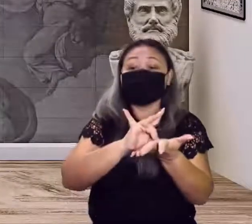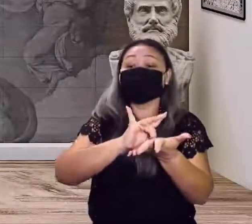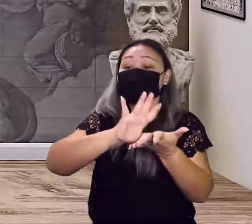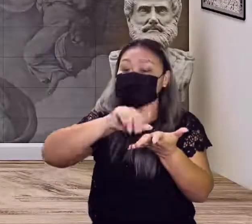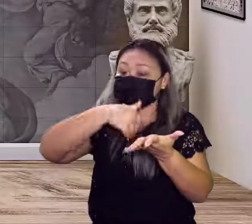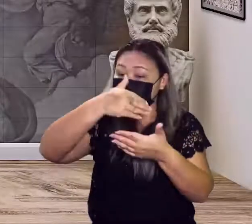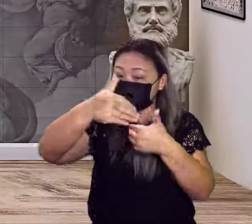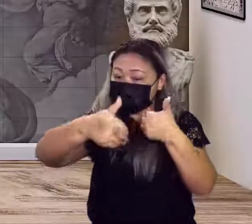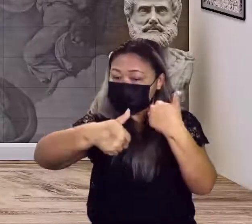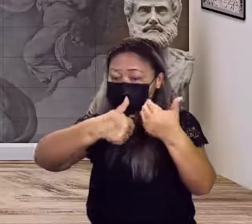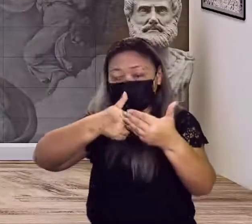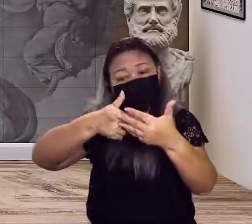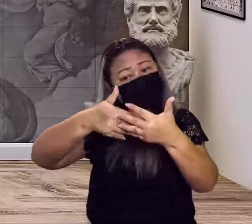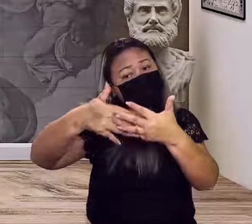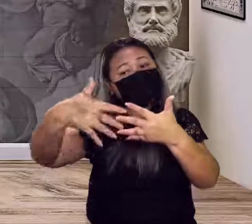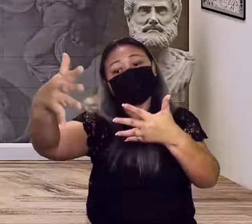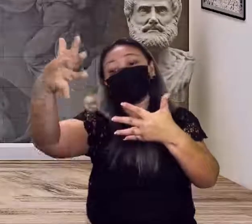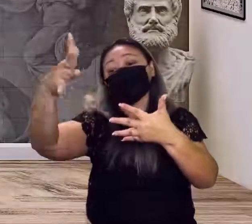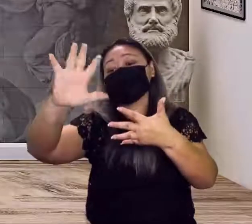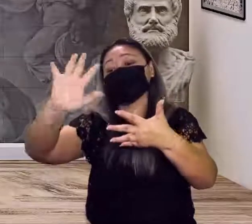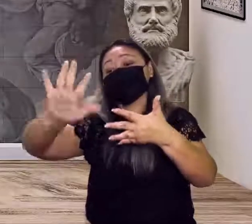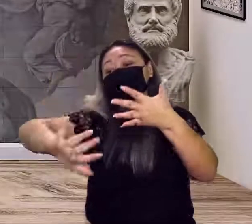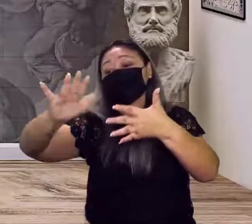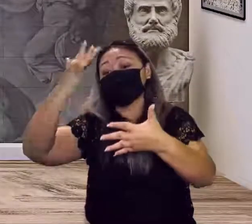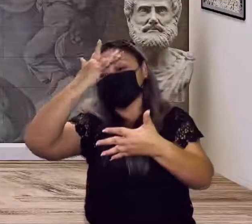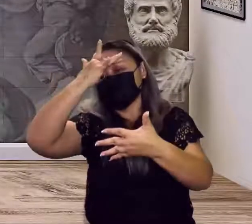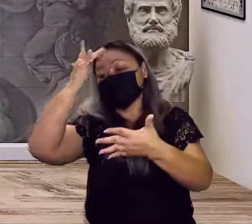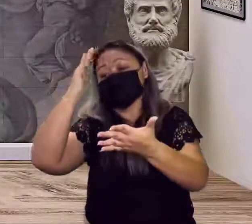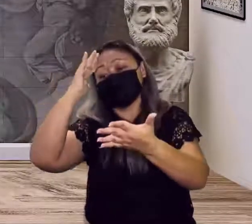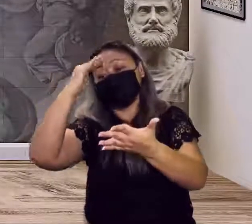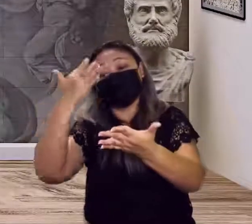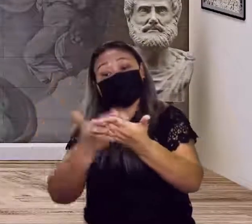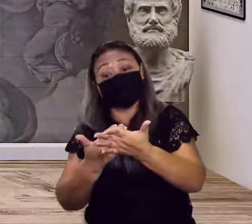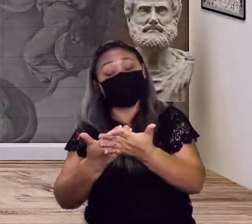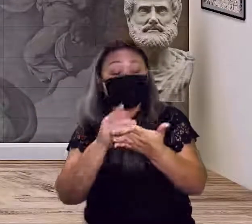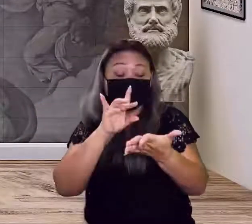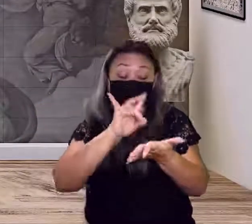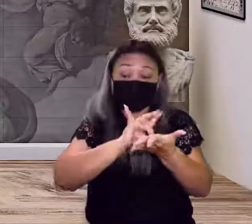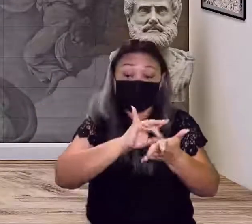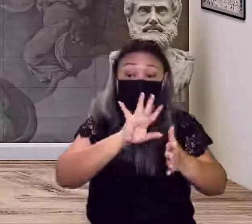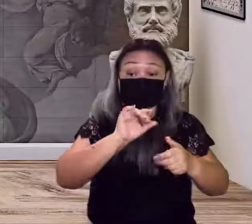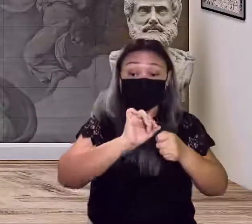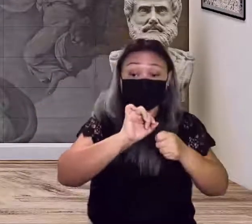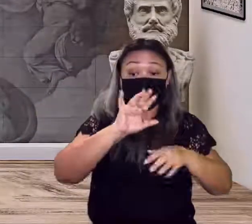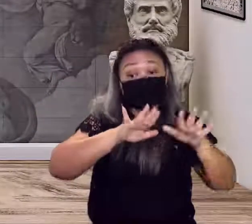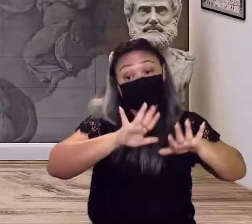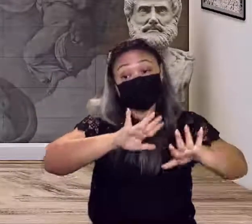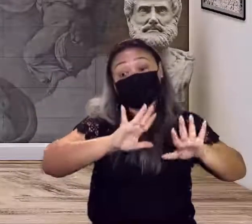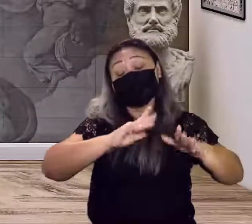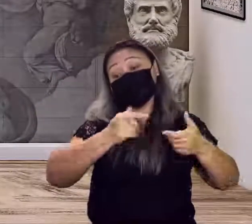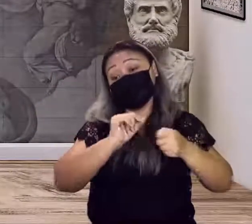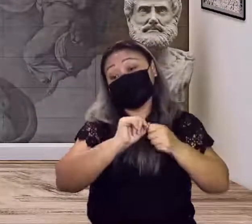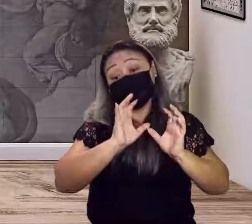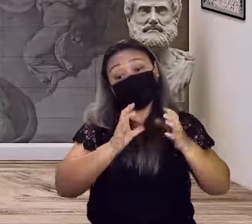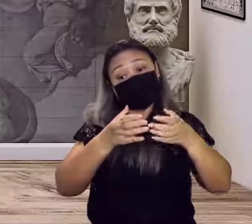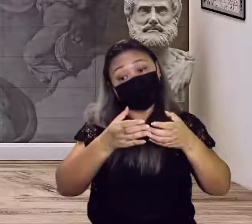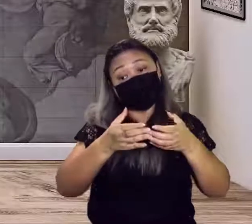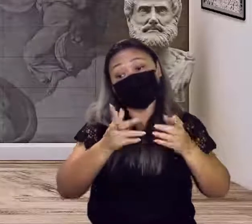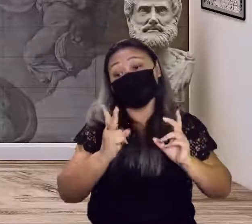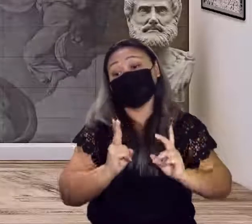além. É, as pessoas não acreditam em você, mesmo ela tendo valor. E no grupo que está ali, ela fica